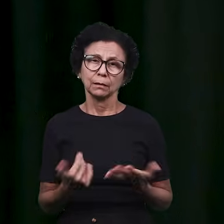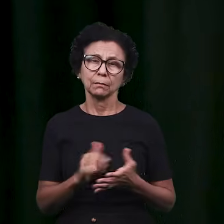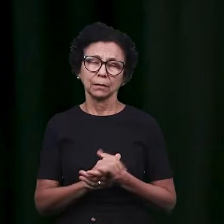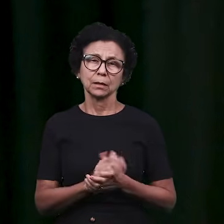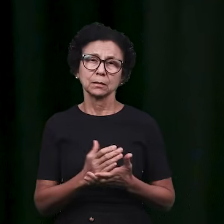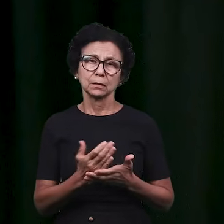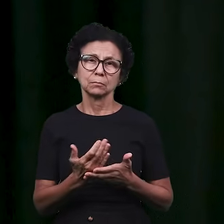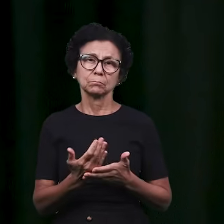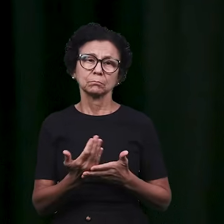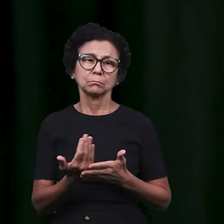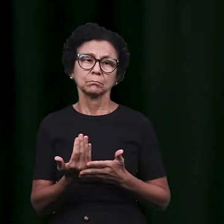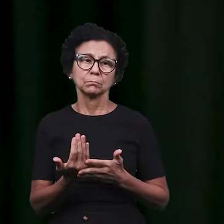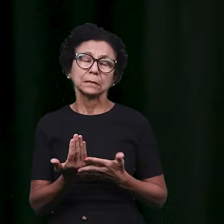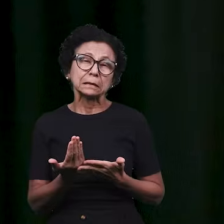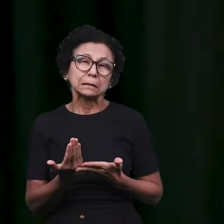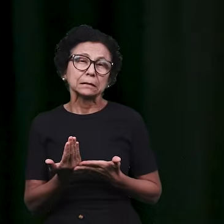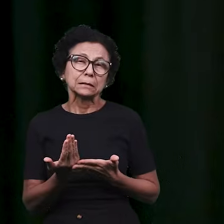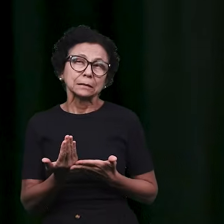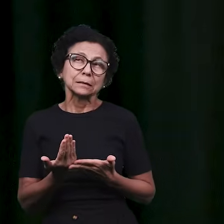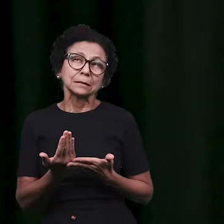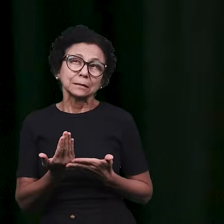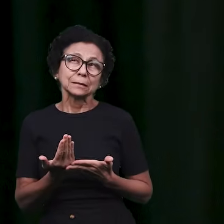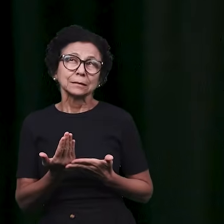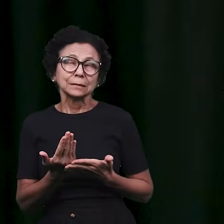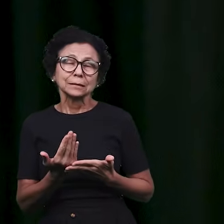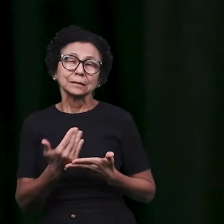Moisés foi um homem falho.